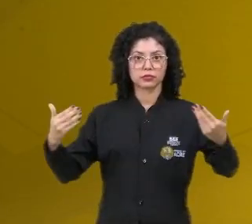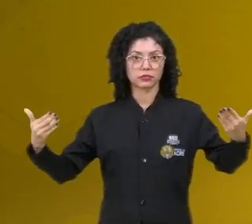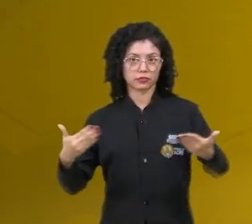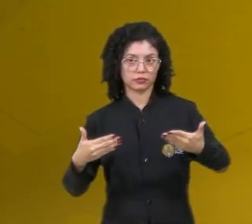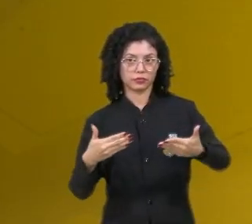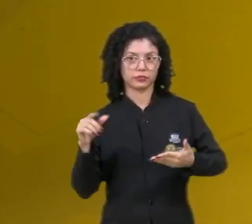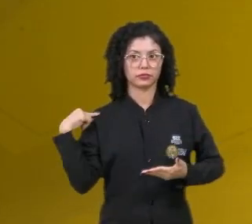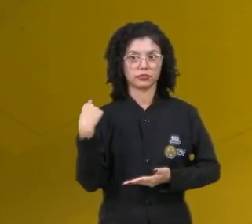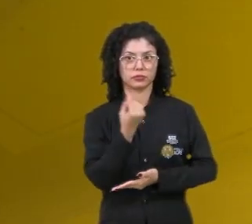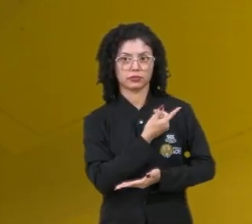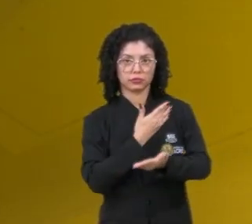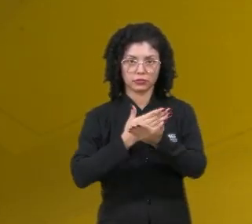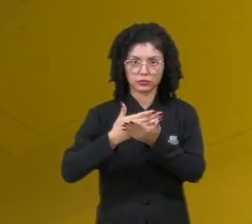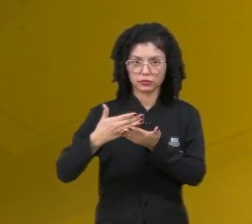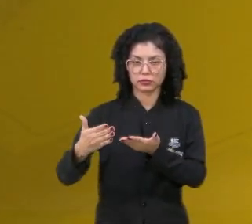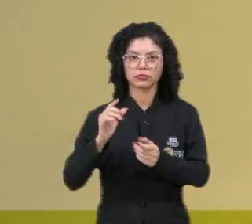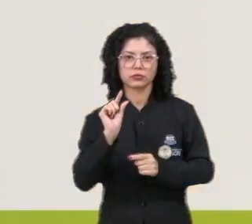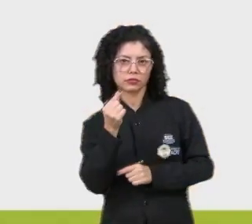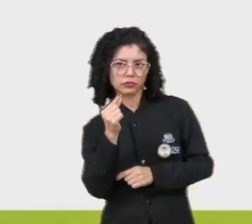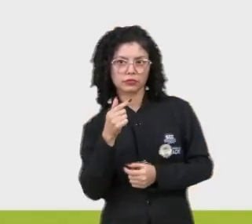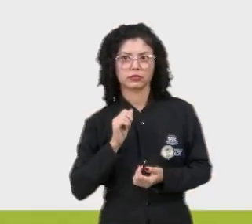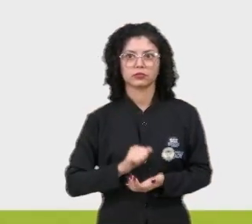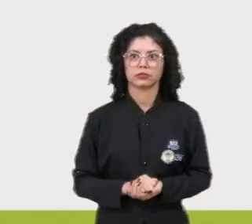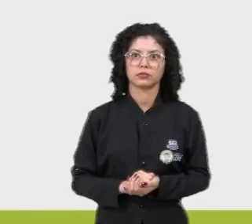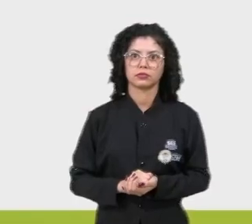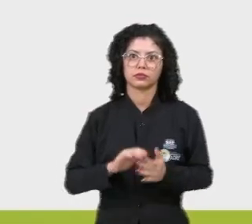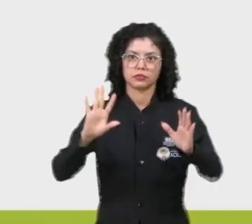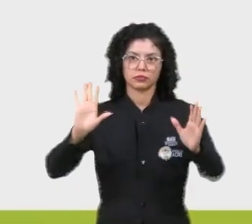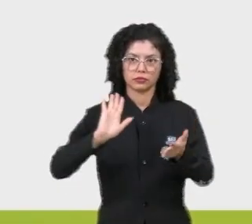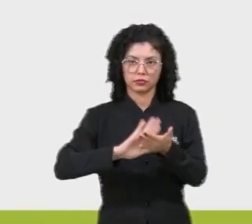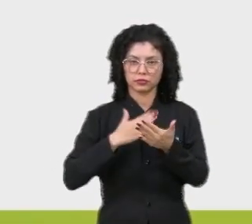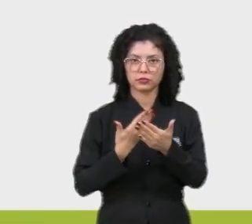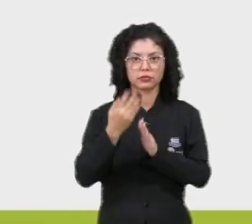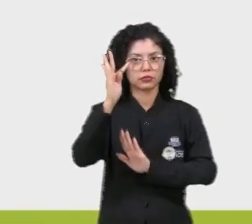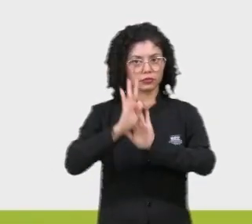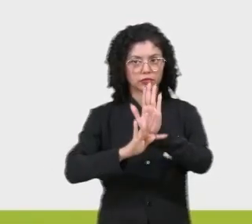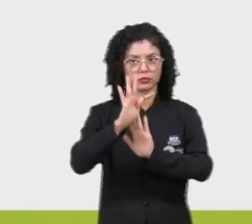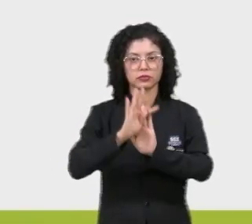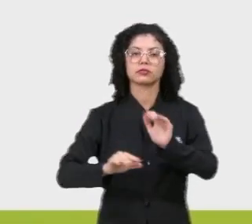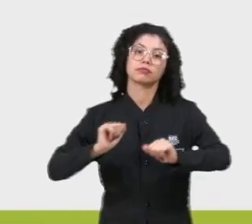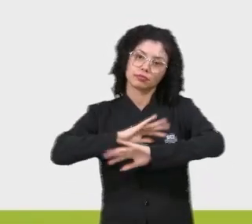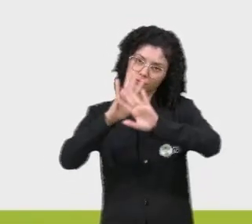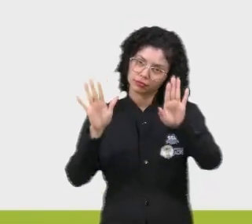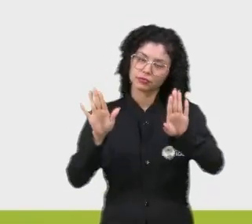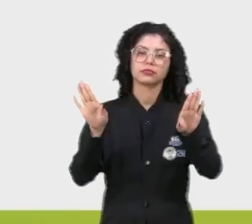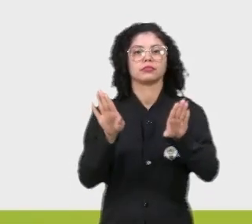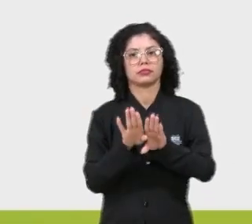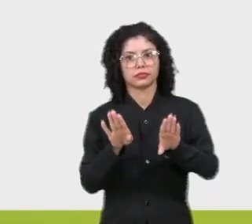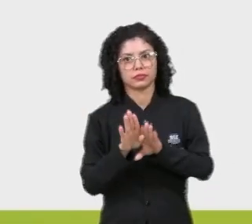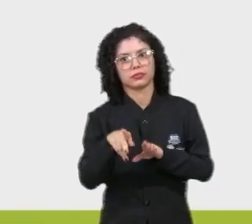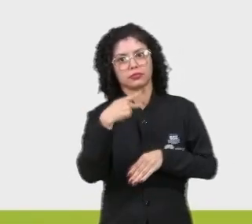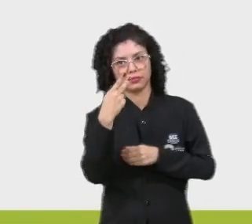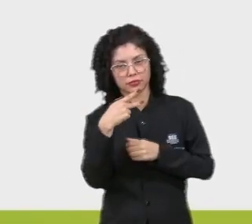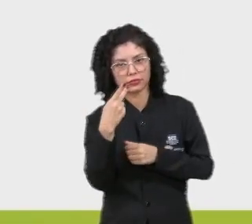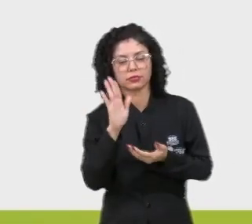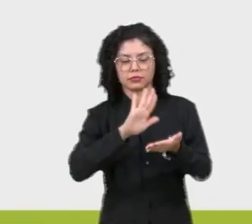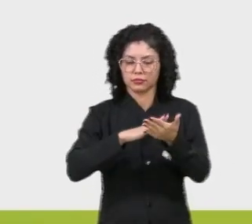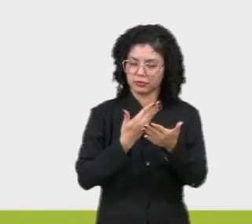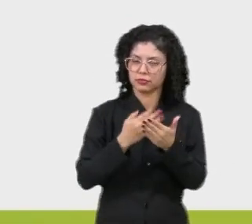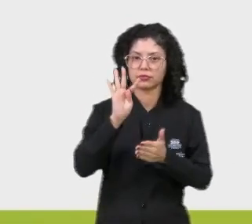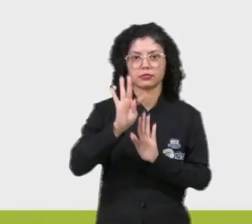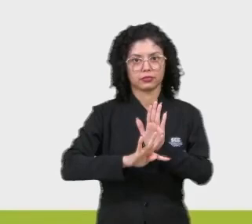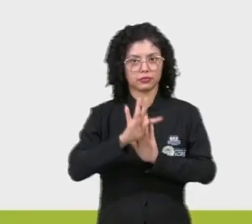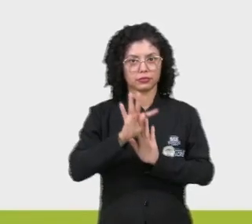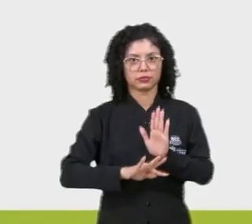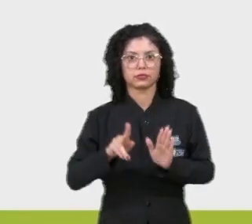hoje nós vamos começar a falar um pouco sobre a interpretação de textos e claro sempre que nós vamos falar de interpretação de